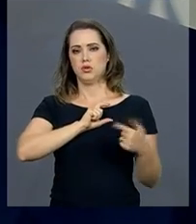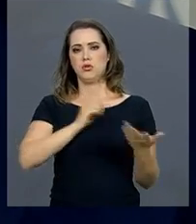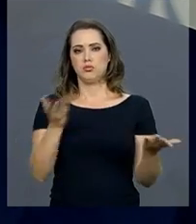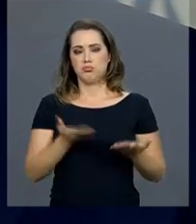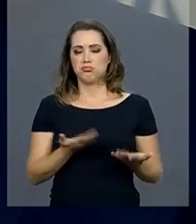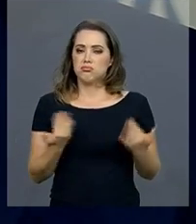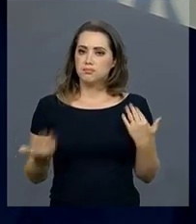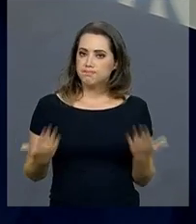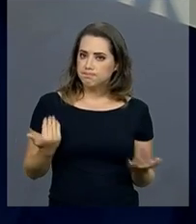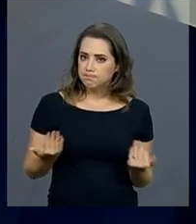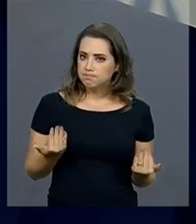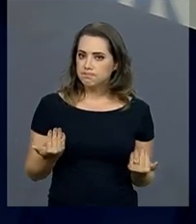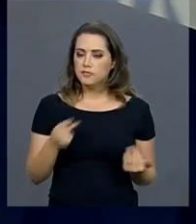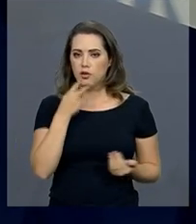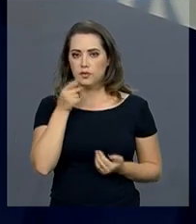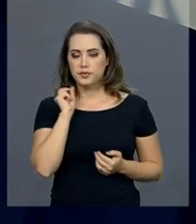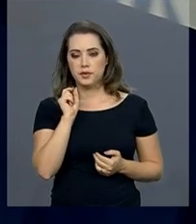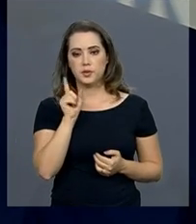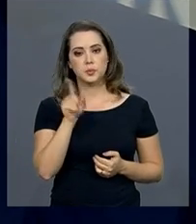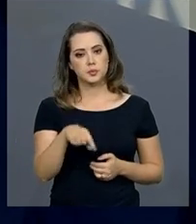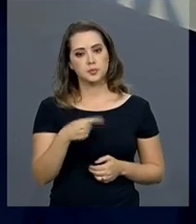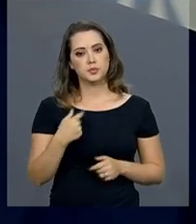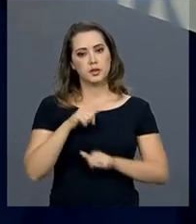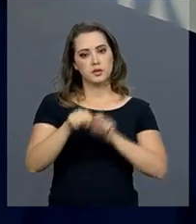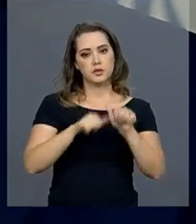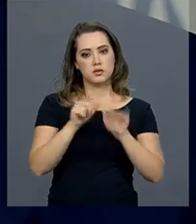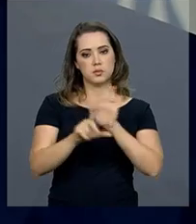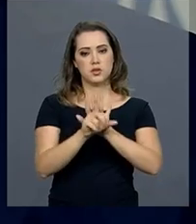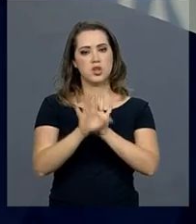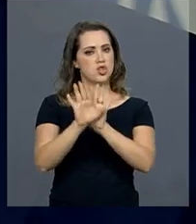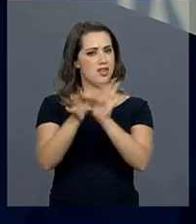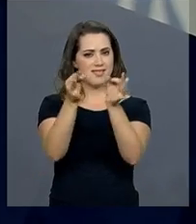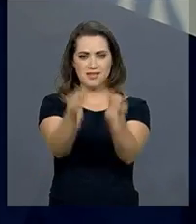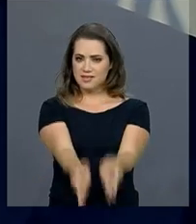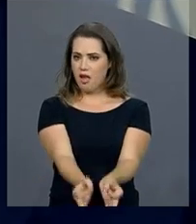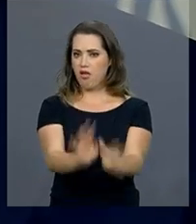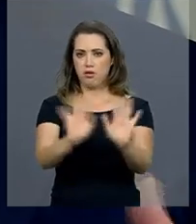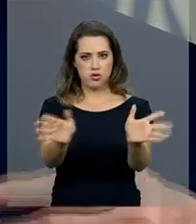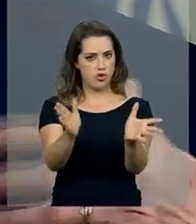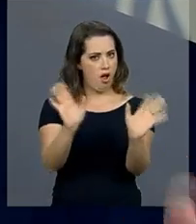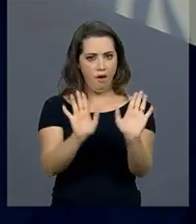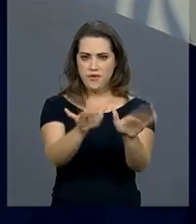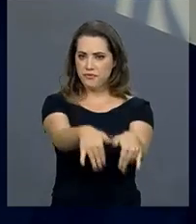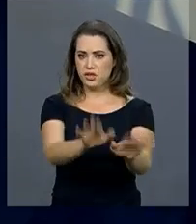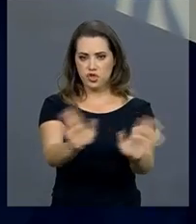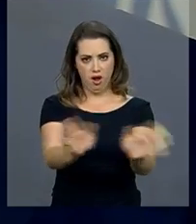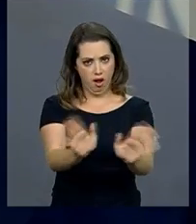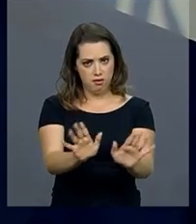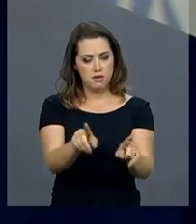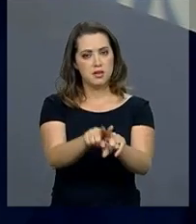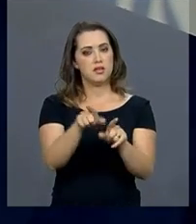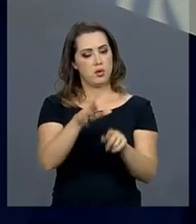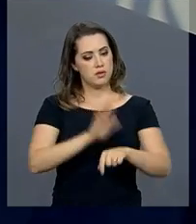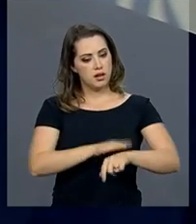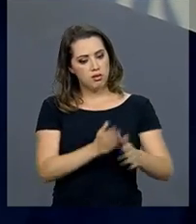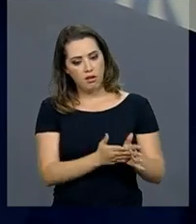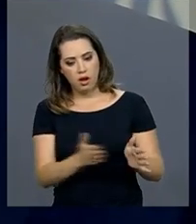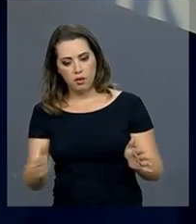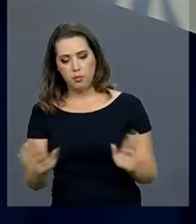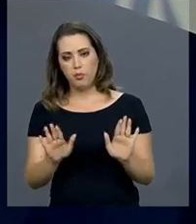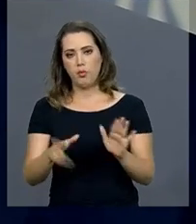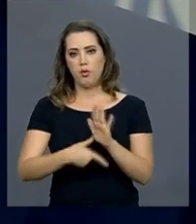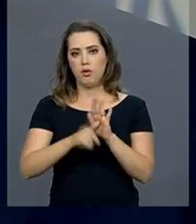agora então adquiriu a reforma está pronta para ser votada e portanto se houver tempo eu quero voltar lá